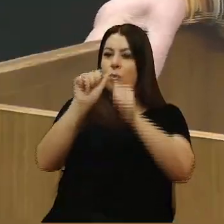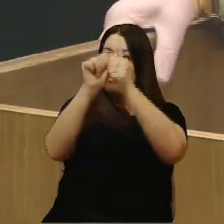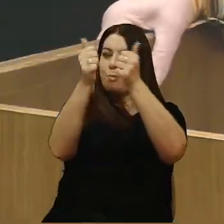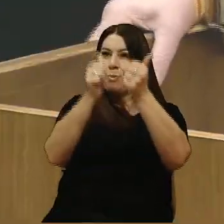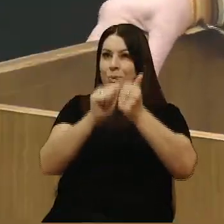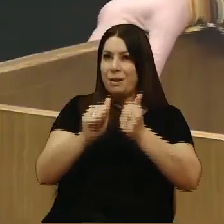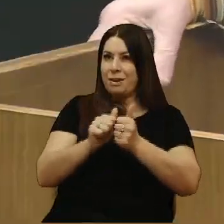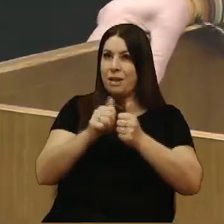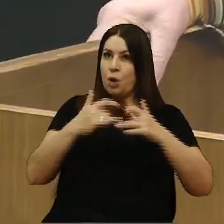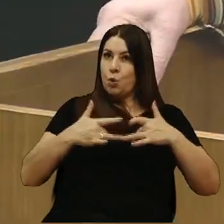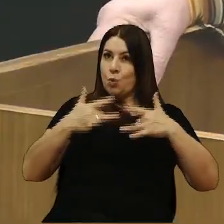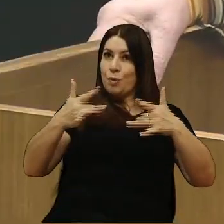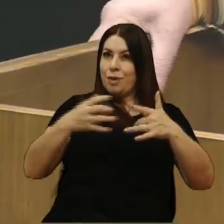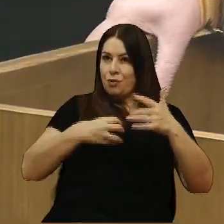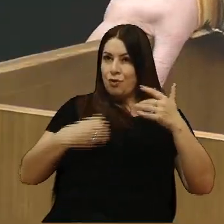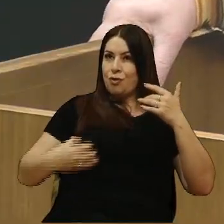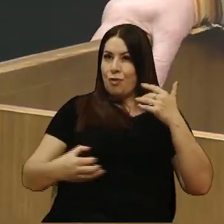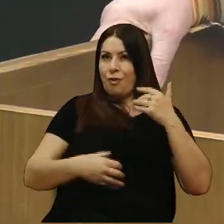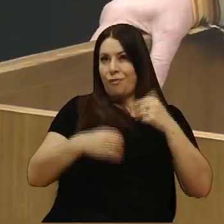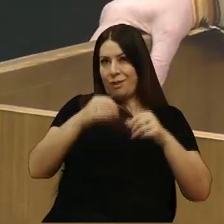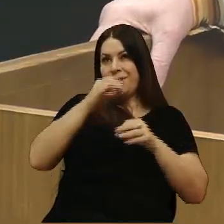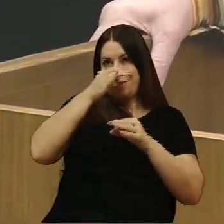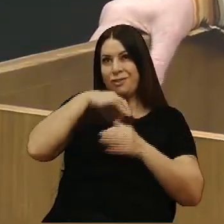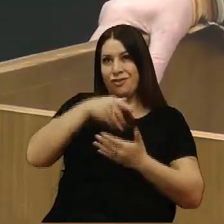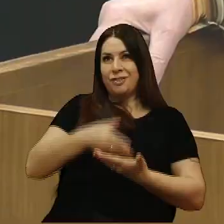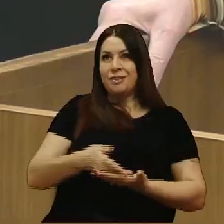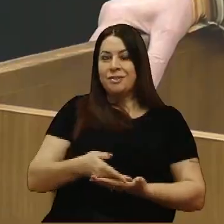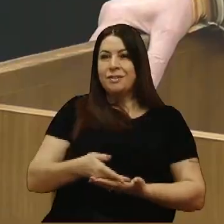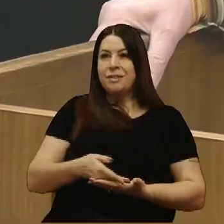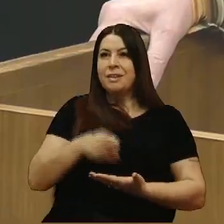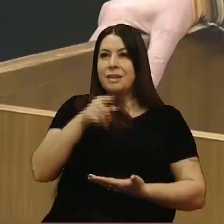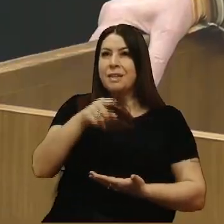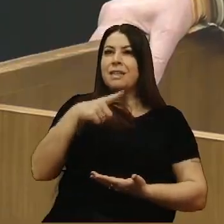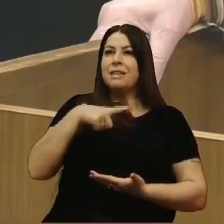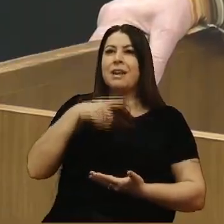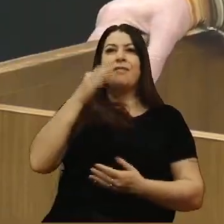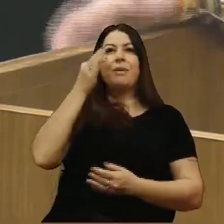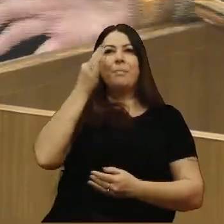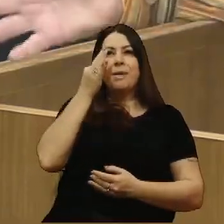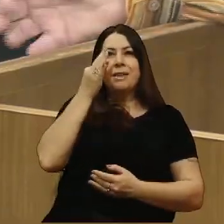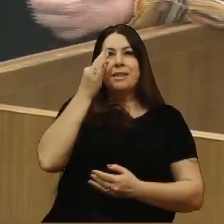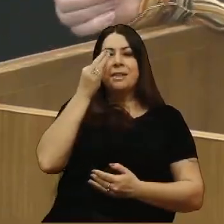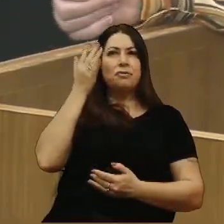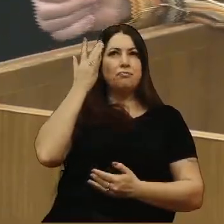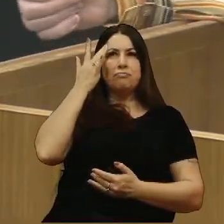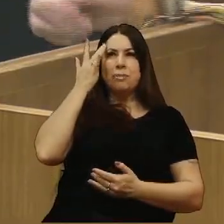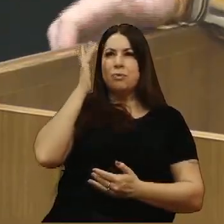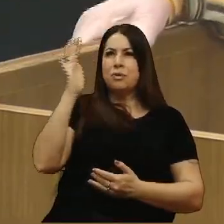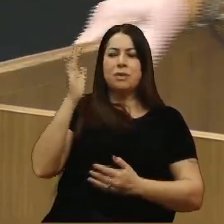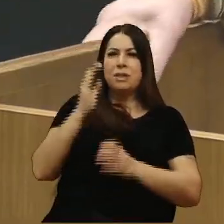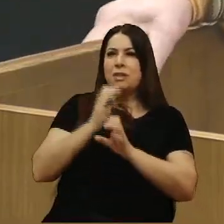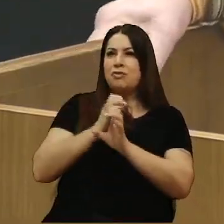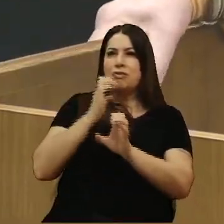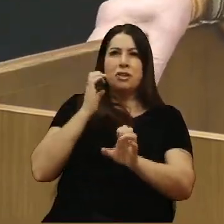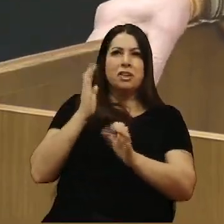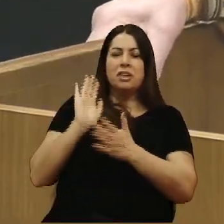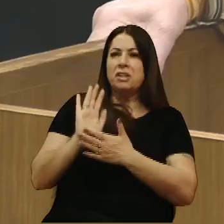monumento ao doador de órgãos de Caxias. E estava presente não sei se é engenheiro,